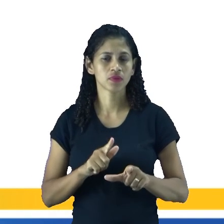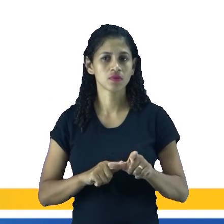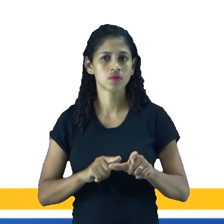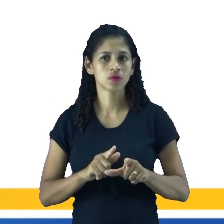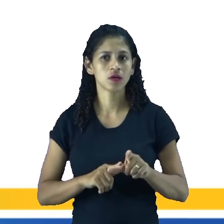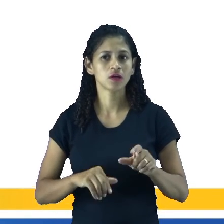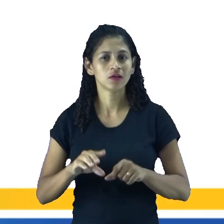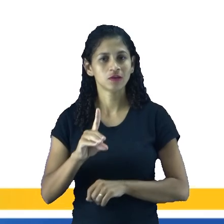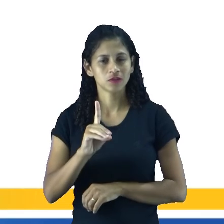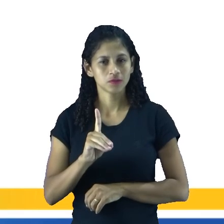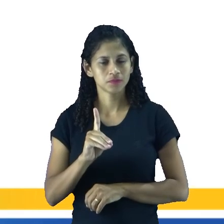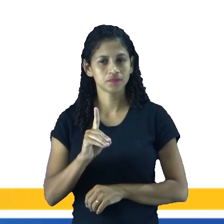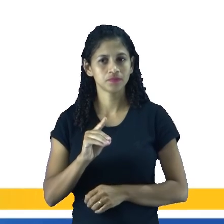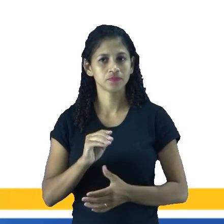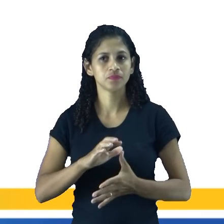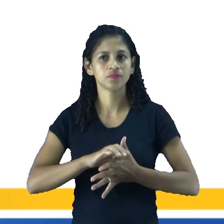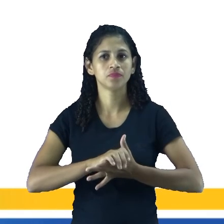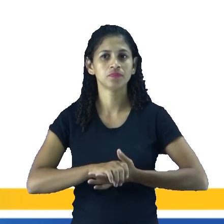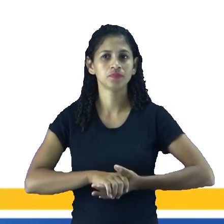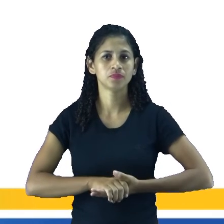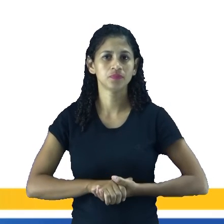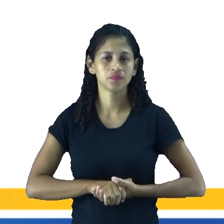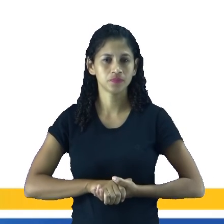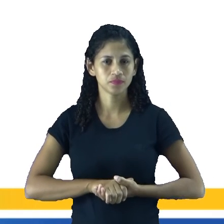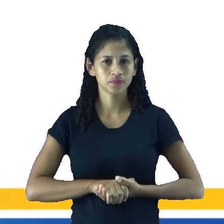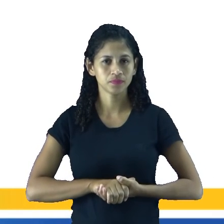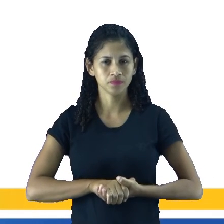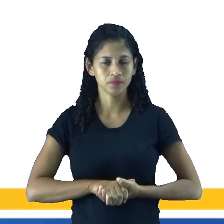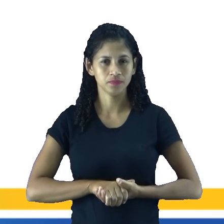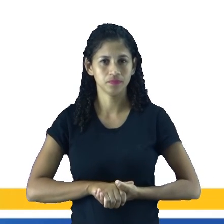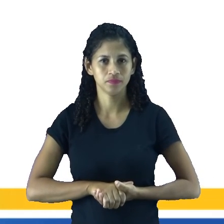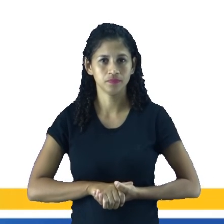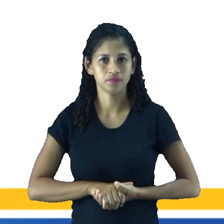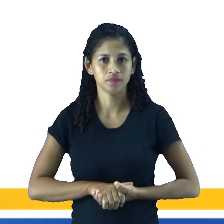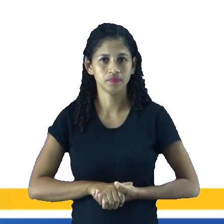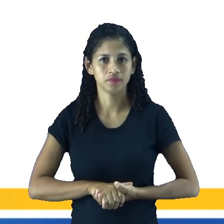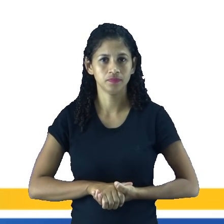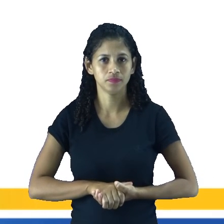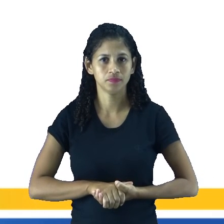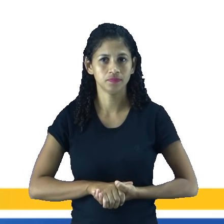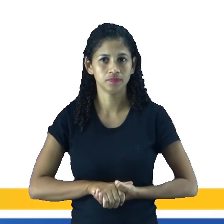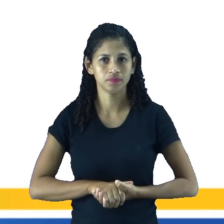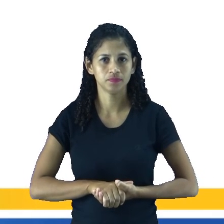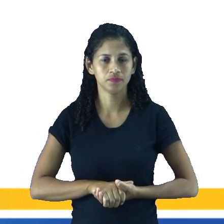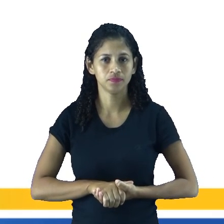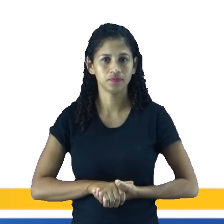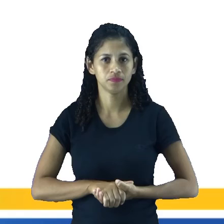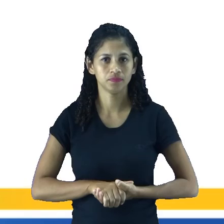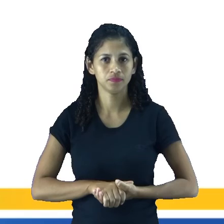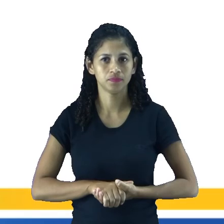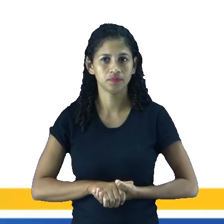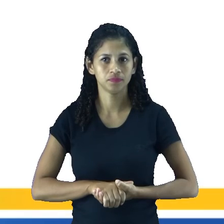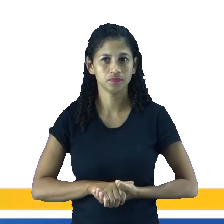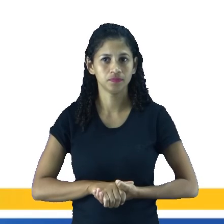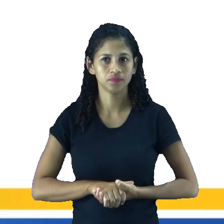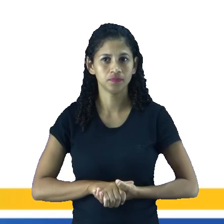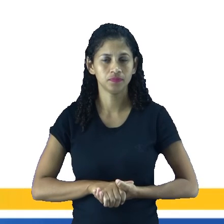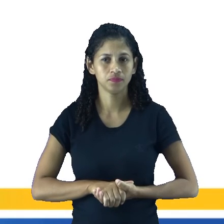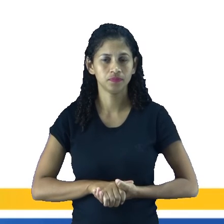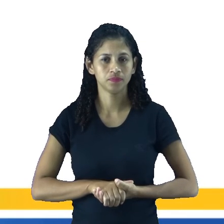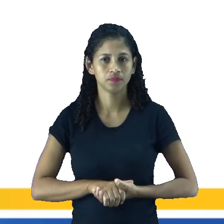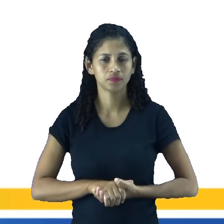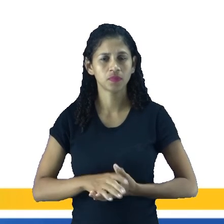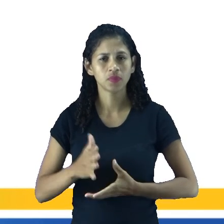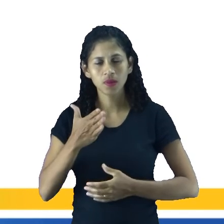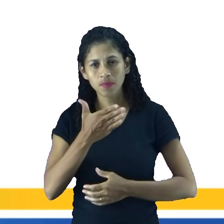Ou letra D, centrifugação, filtração e decantação. E aí? Nesse caso,